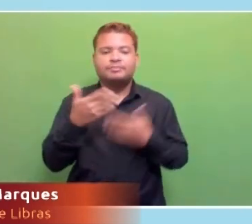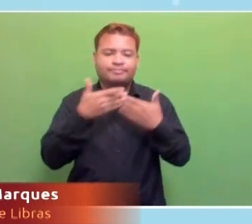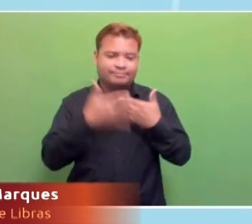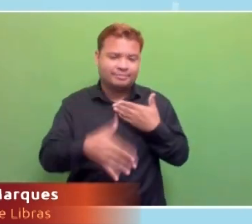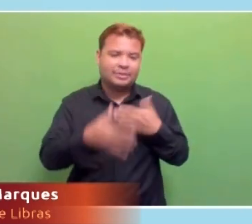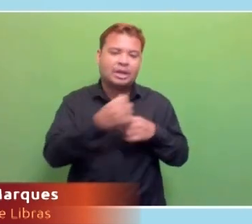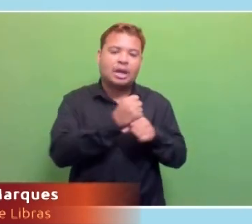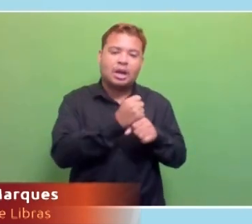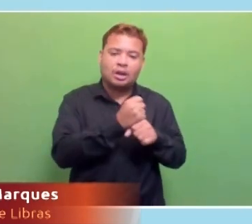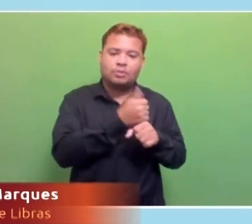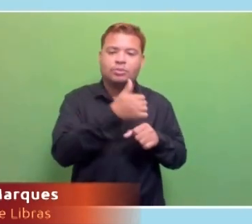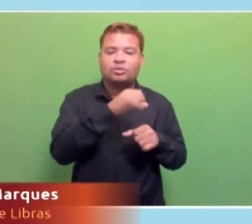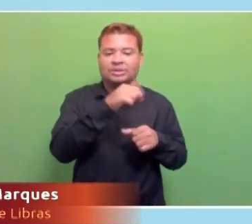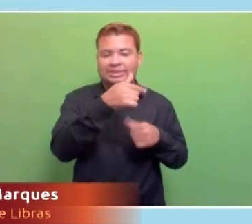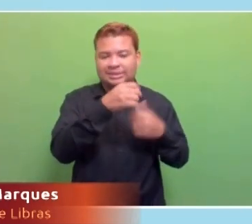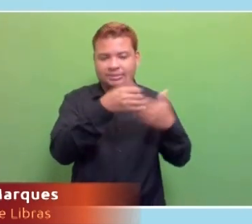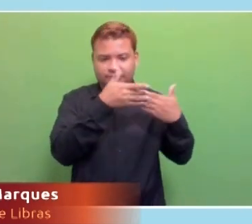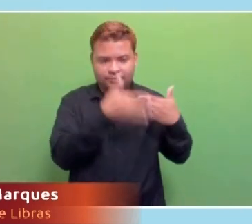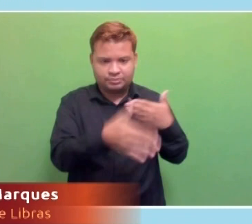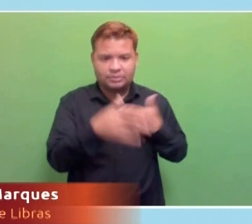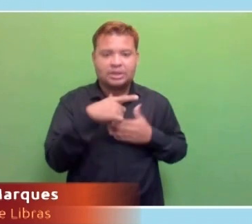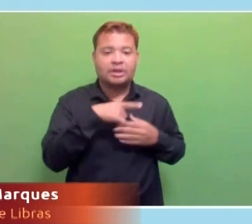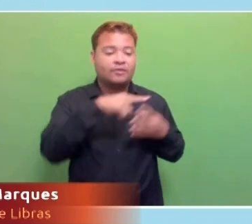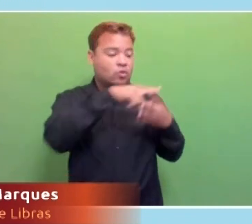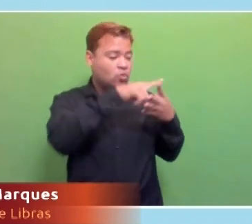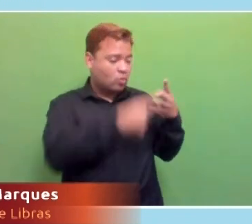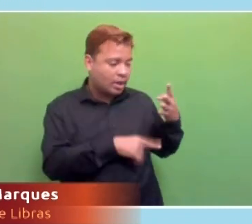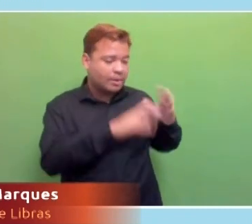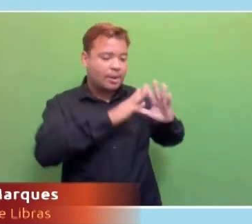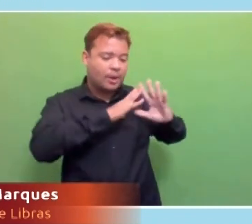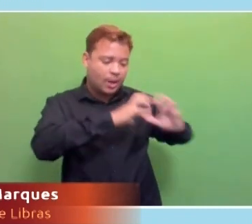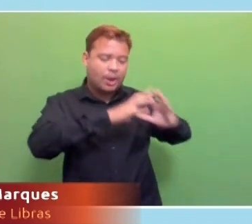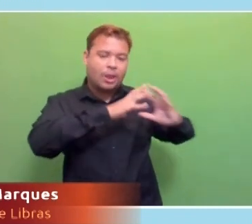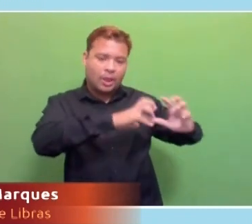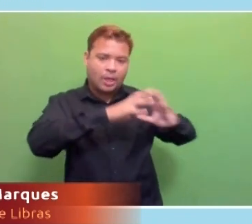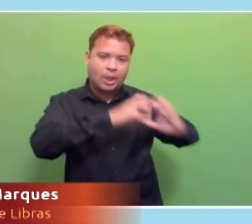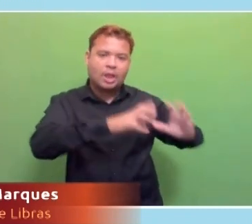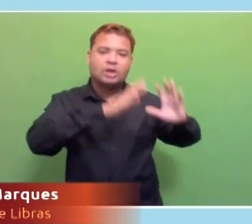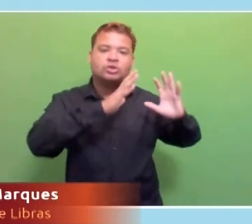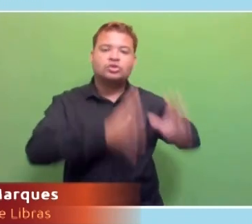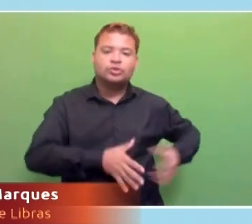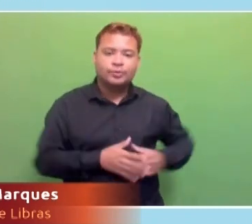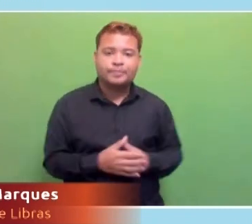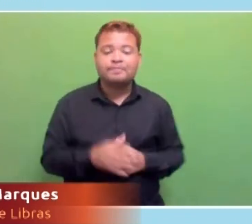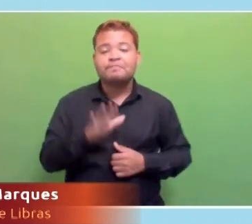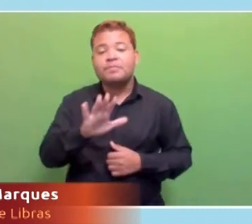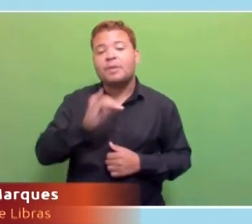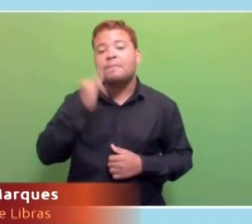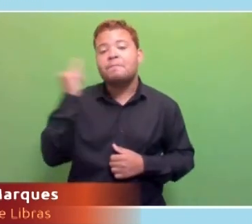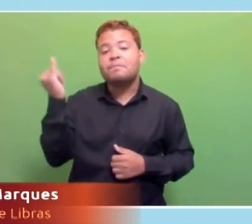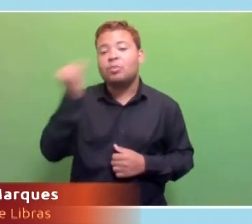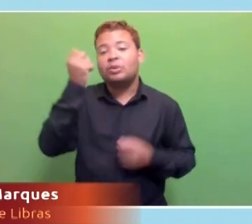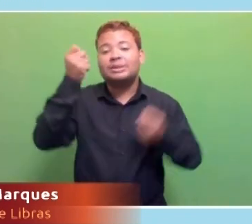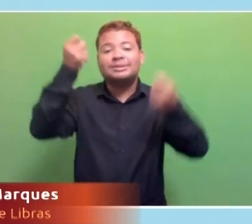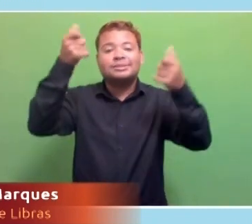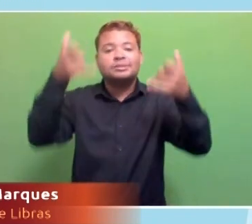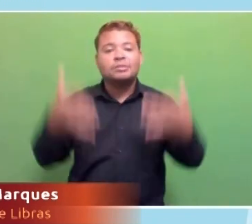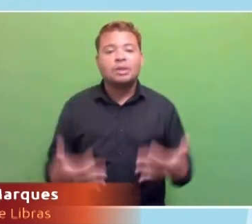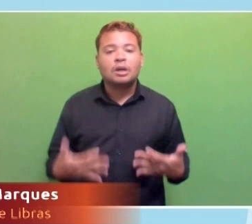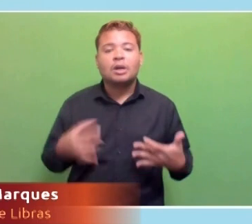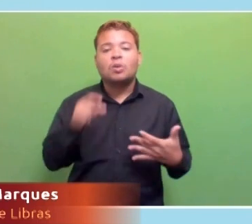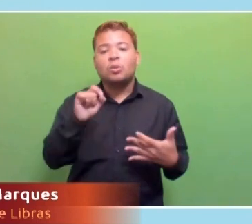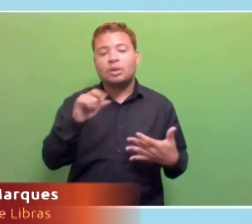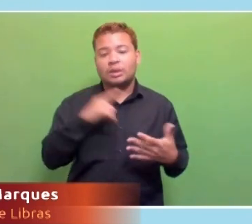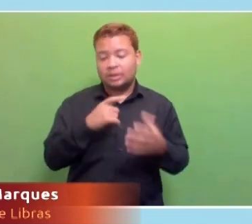diante, depois dos 4 conflitos, né? Acho que é importante ressaltar o